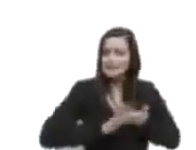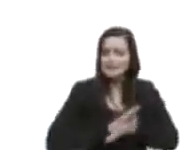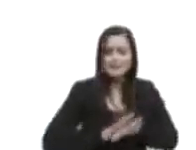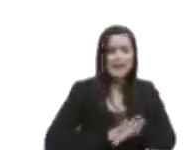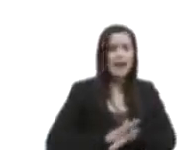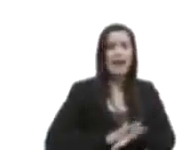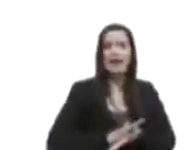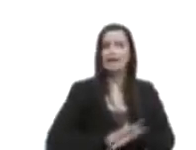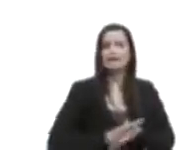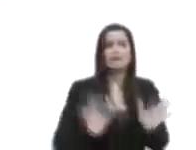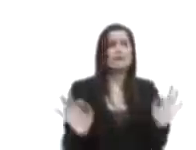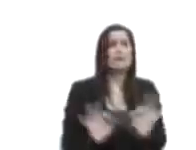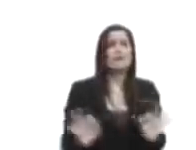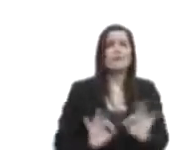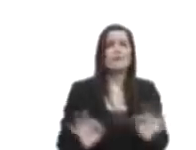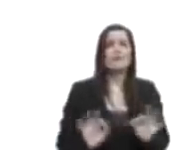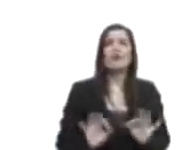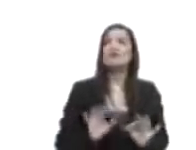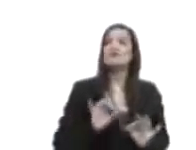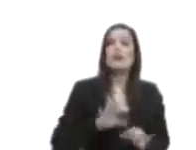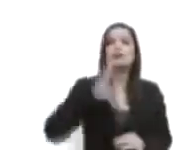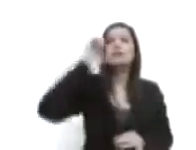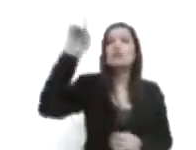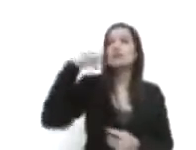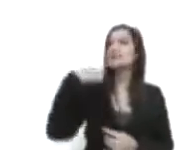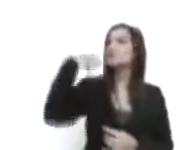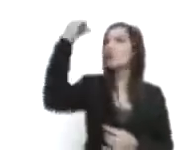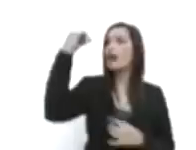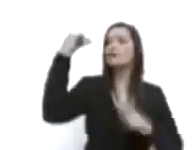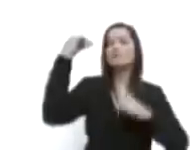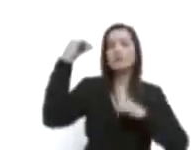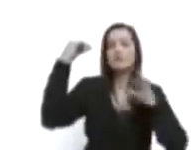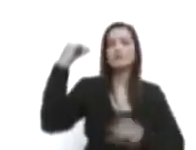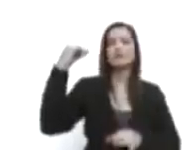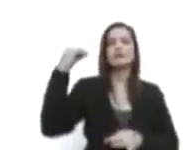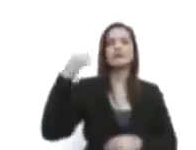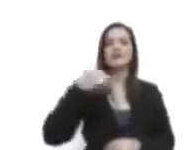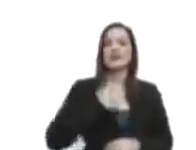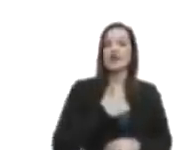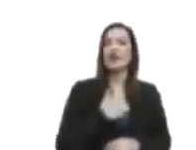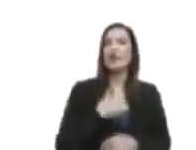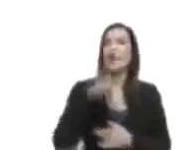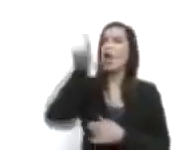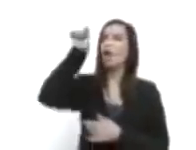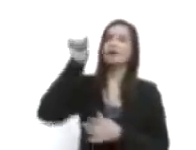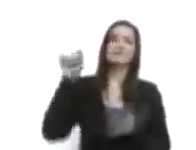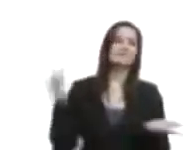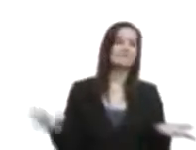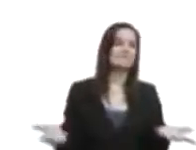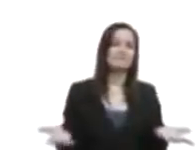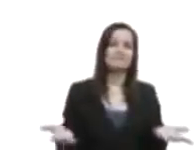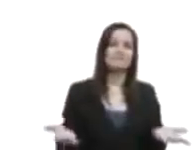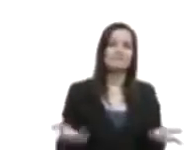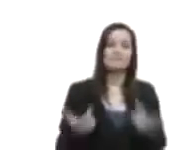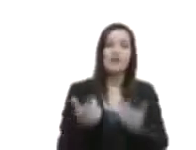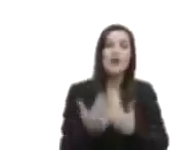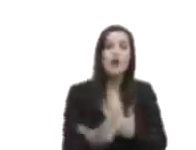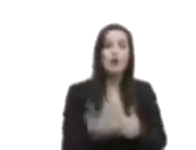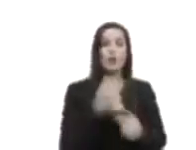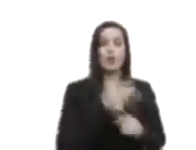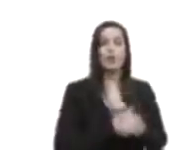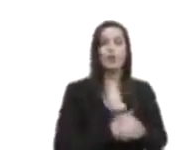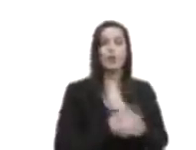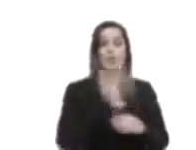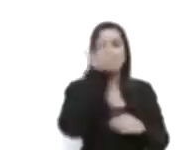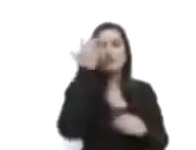mérito. É o que Augusto Todd Play, quando escreveu aquele hino, disse: nada trago em minhas mãos, só